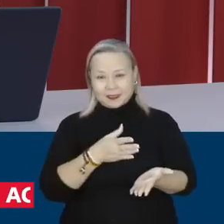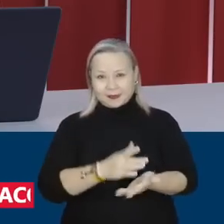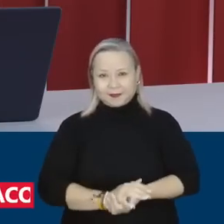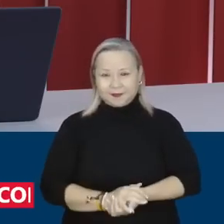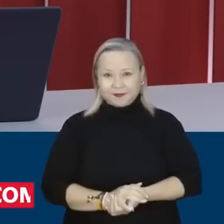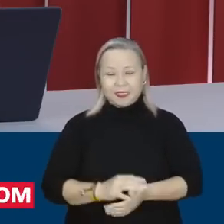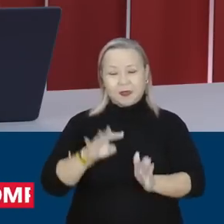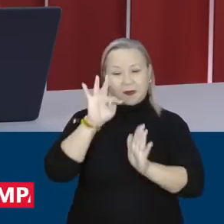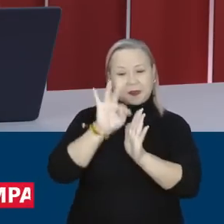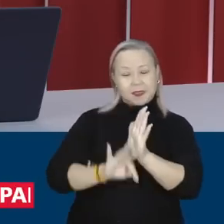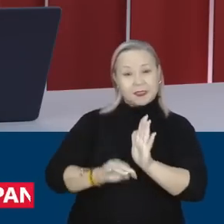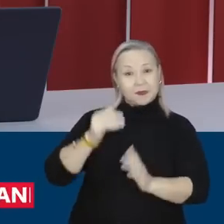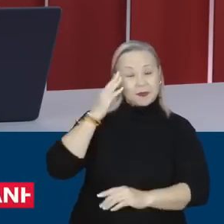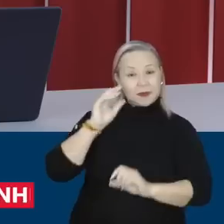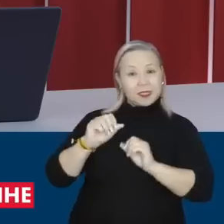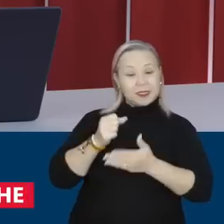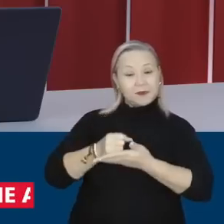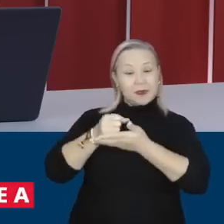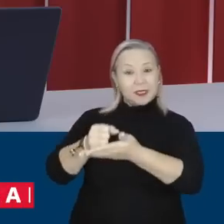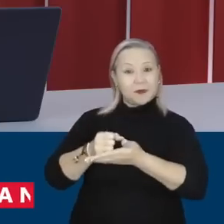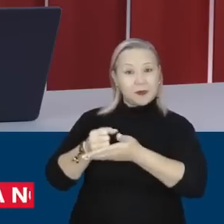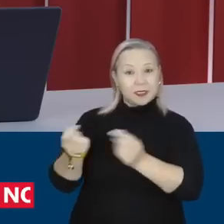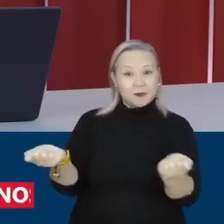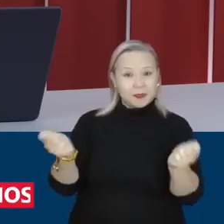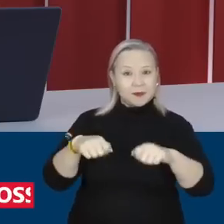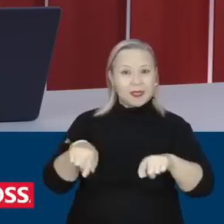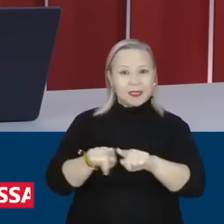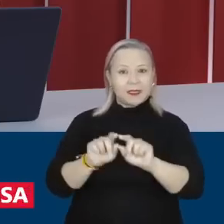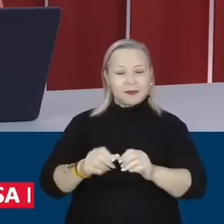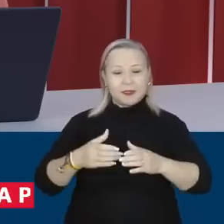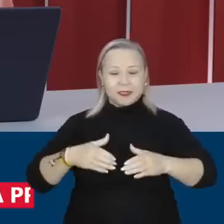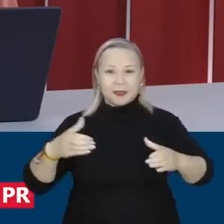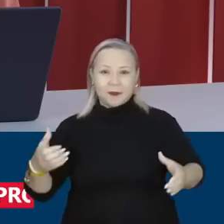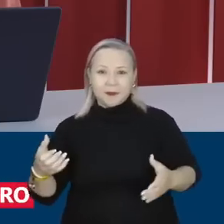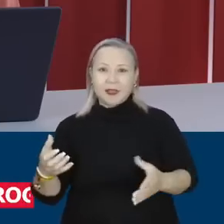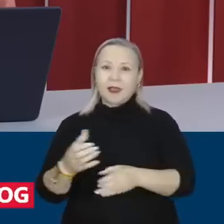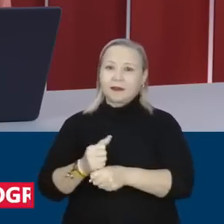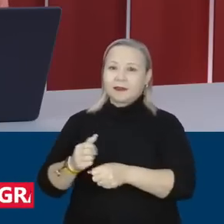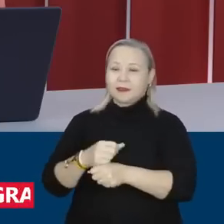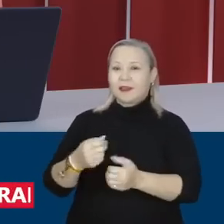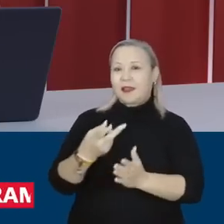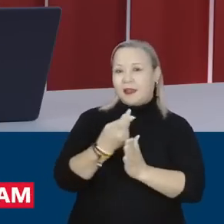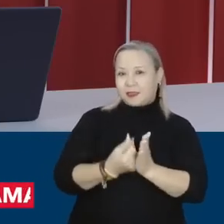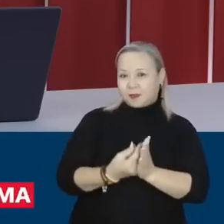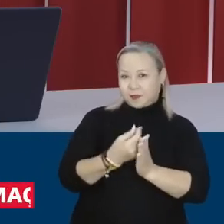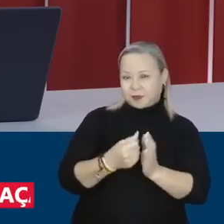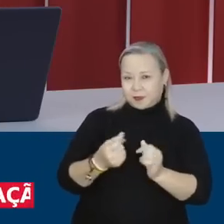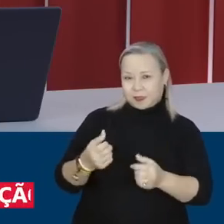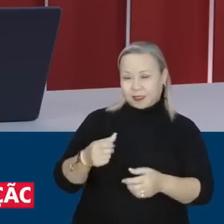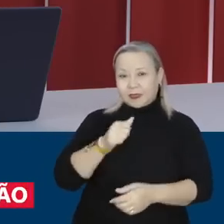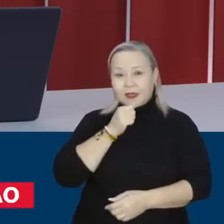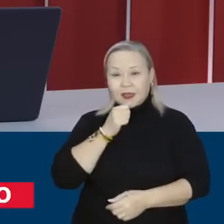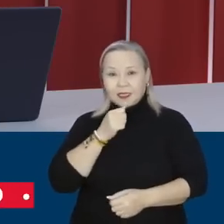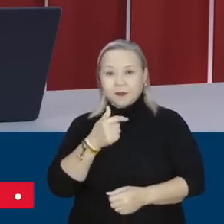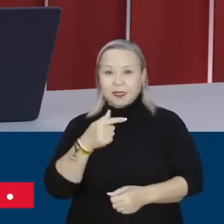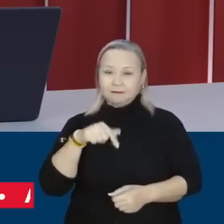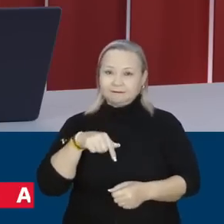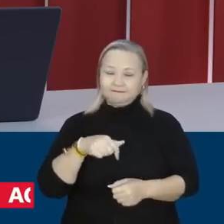se o texto ganha mais apoio com essa possibilidade também de ampliar as despesas no orçamento ainda para